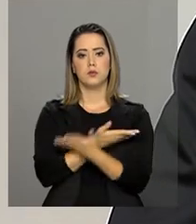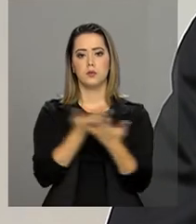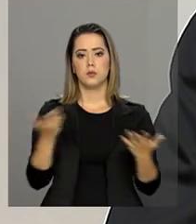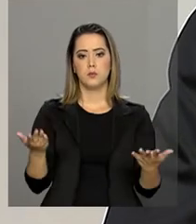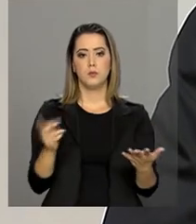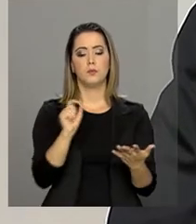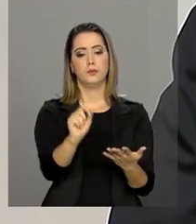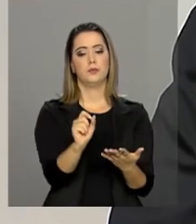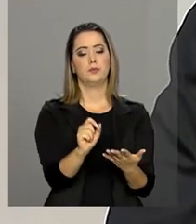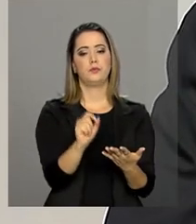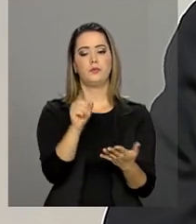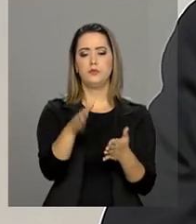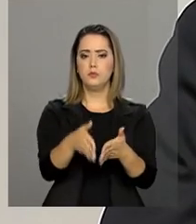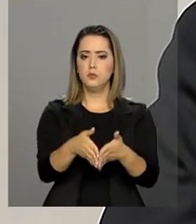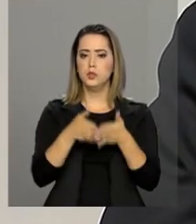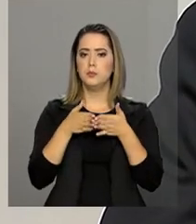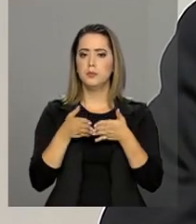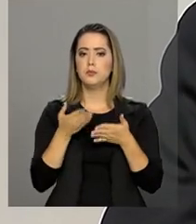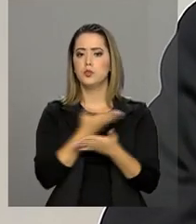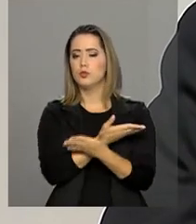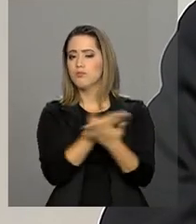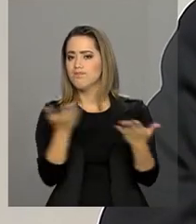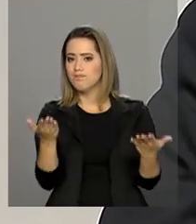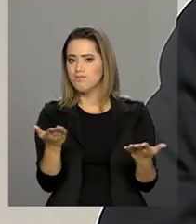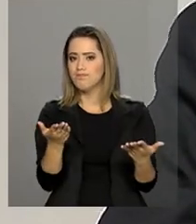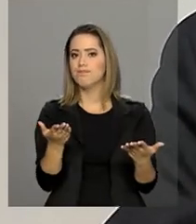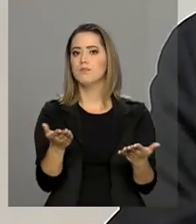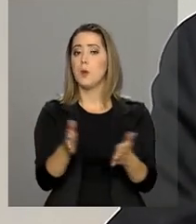senhoras pedindo encarecidamente